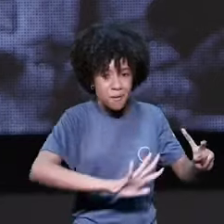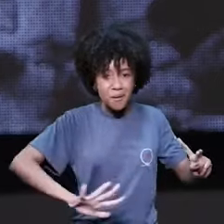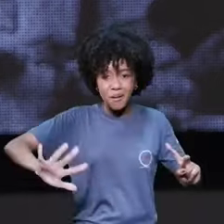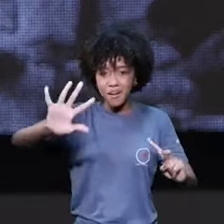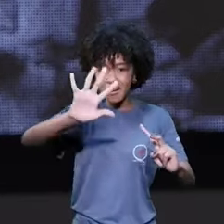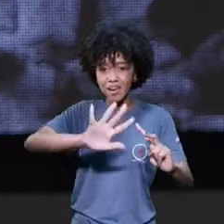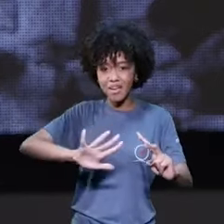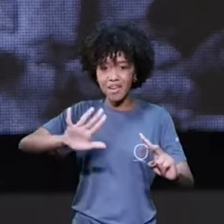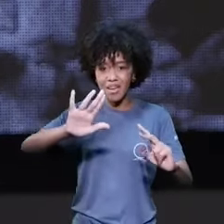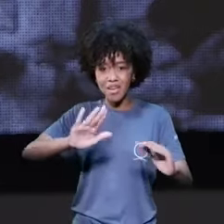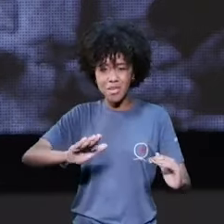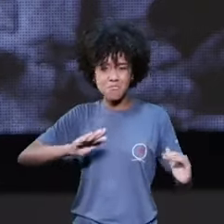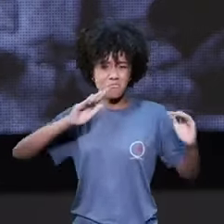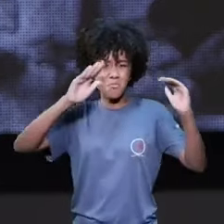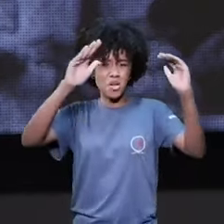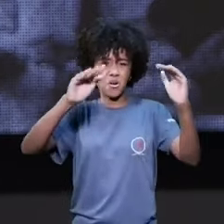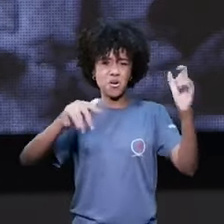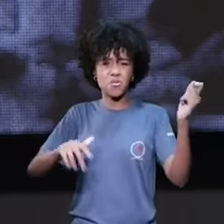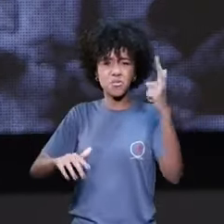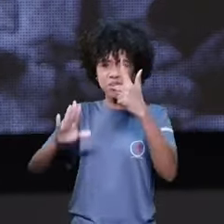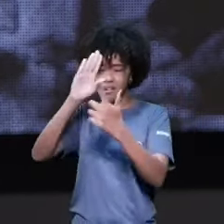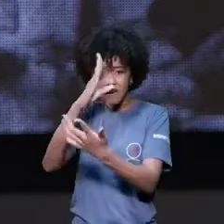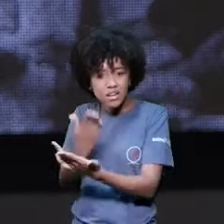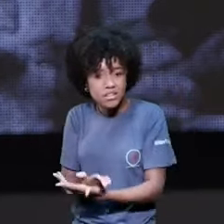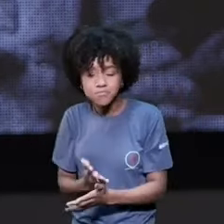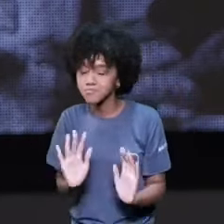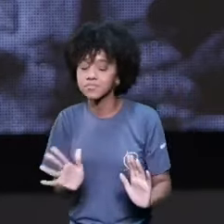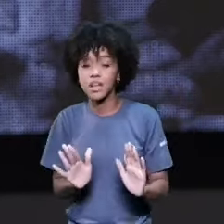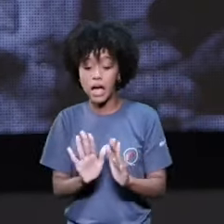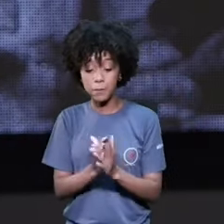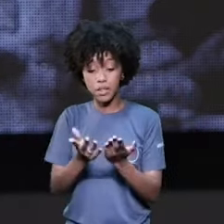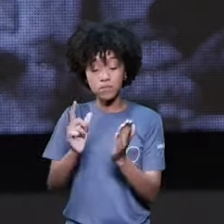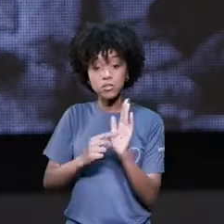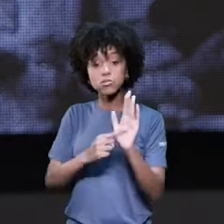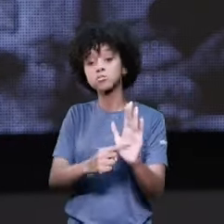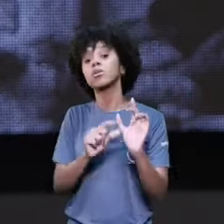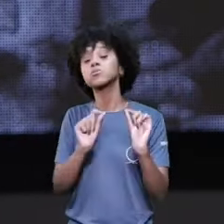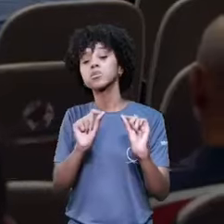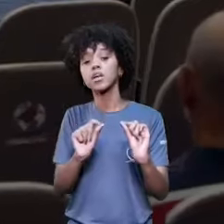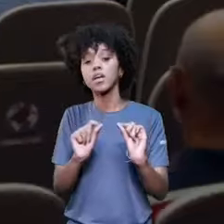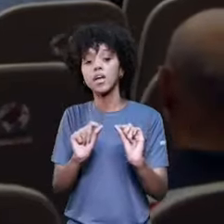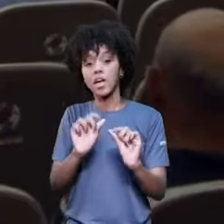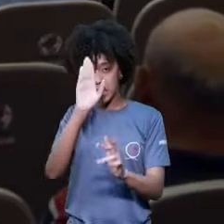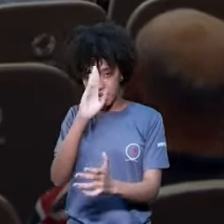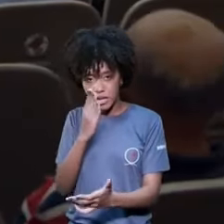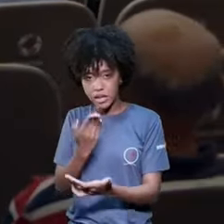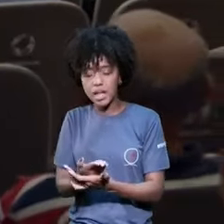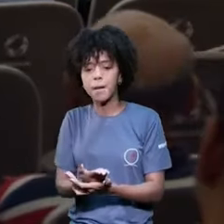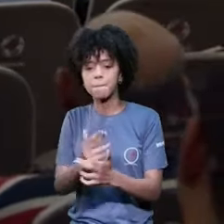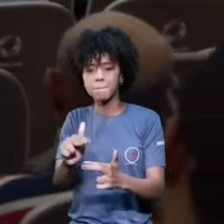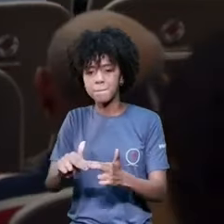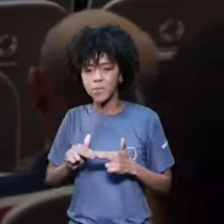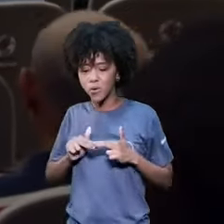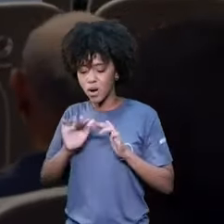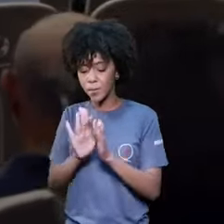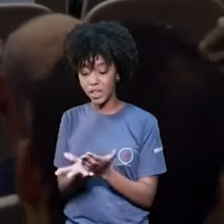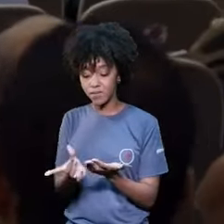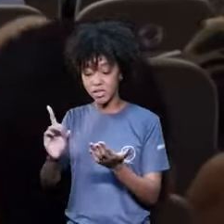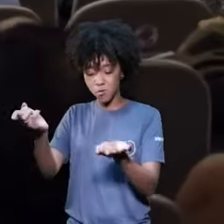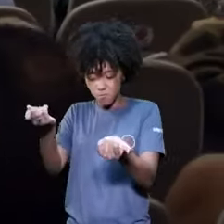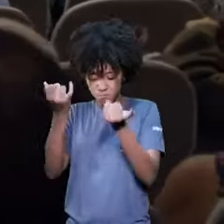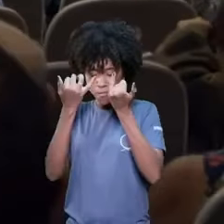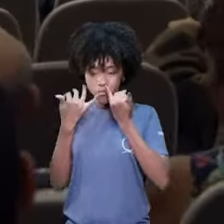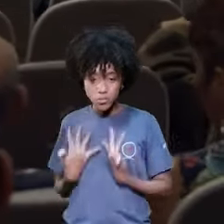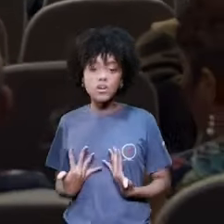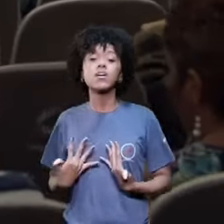crê. Porque a minha Bíblia diz que a fé vem pelo ouvir, e ouvir a palavra de Deus. É como alguém que sai de casa